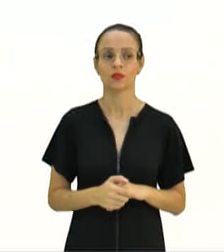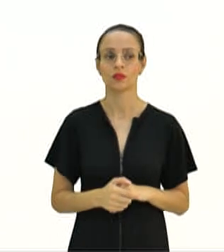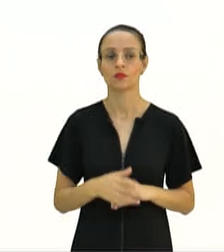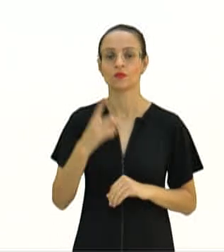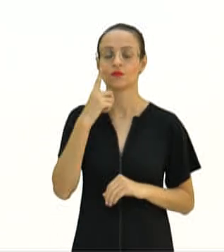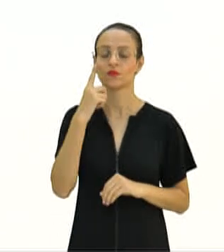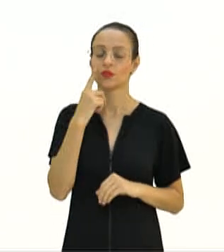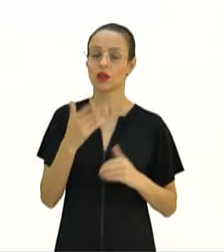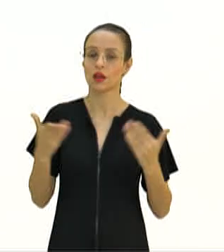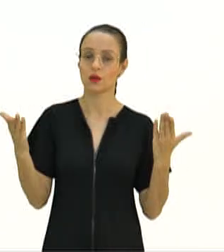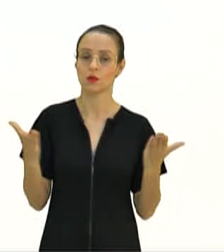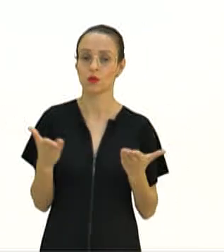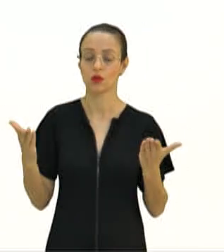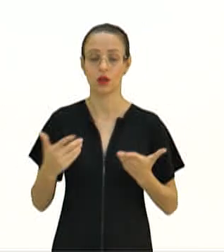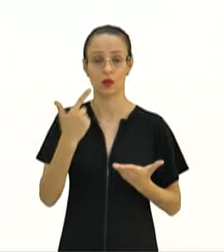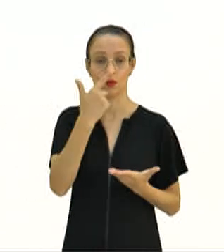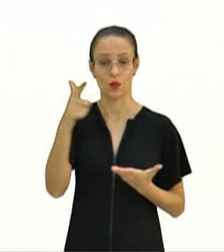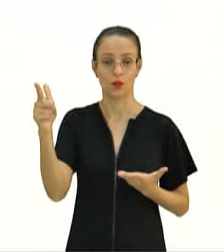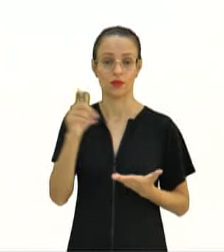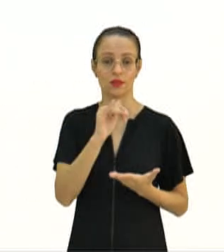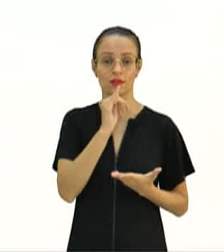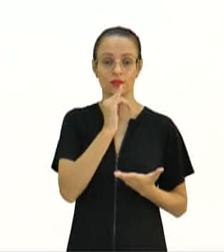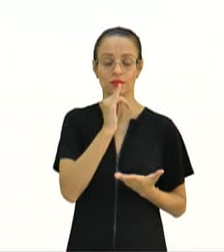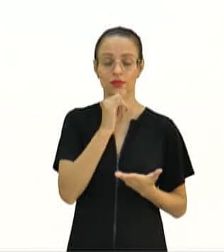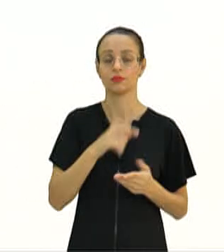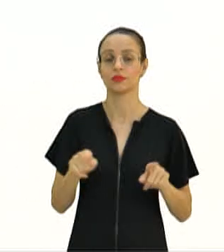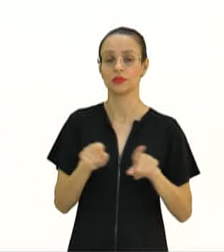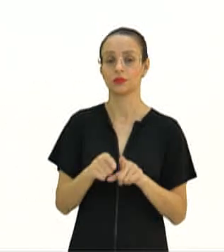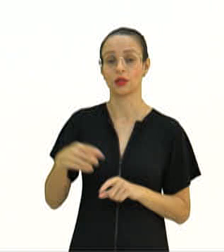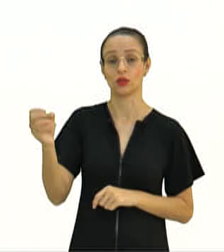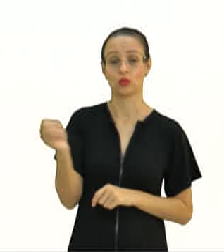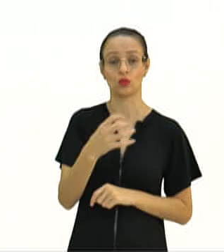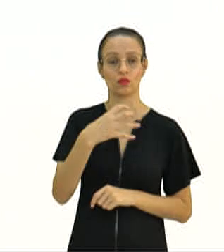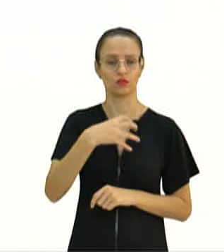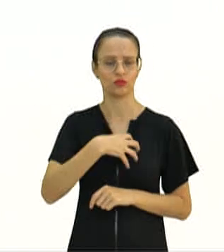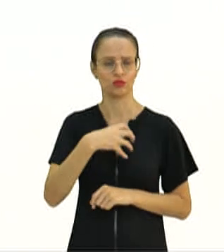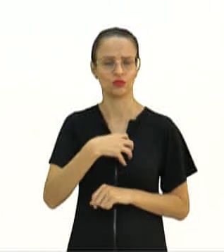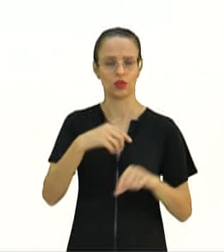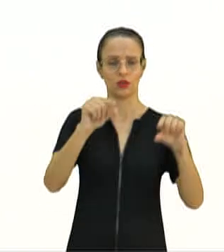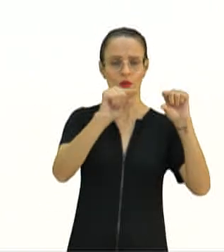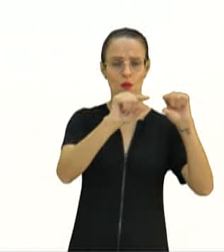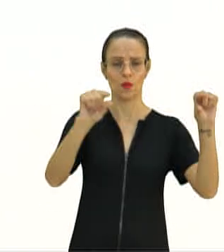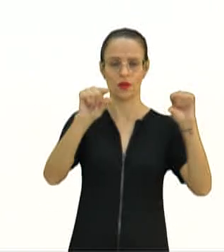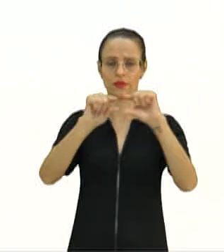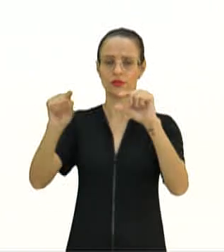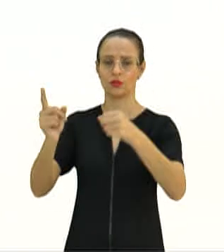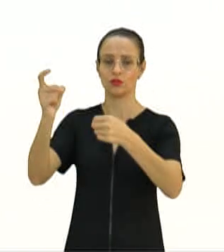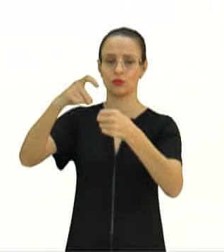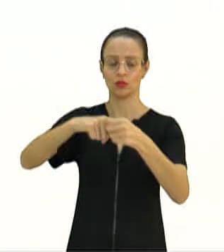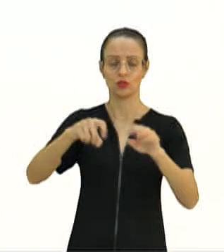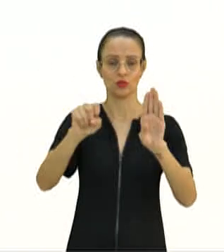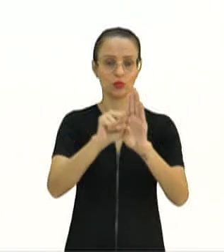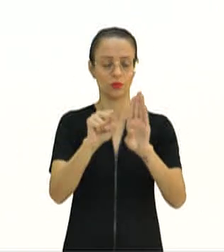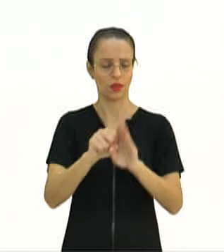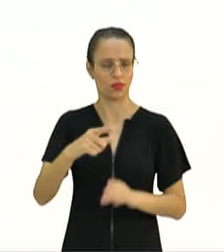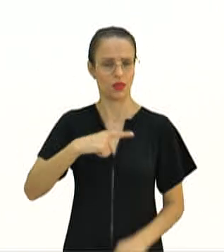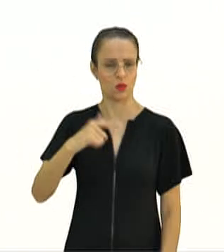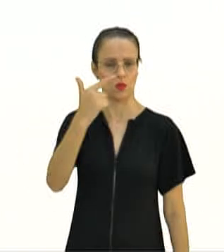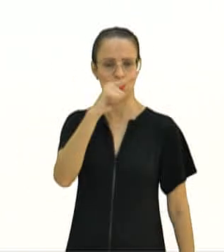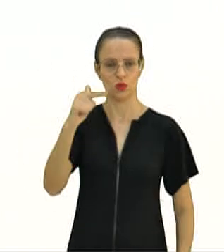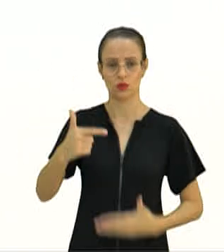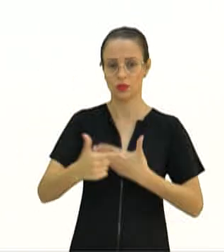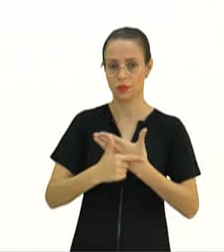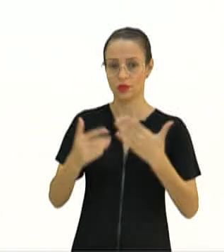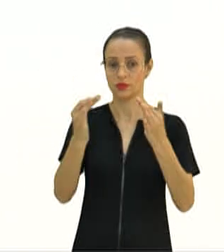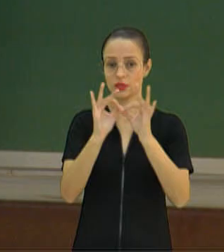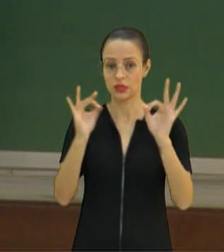Vejamos agora um outro exemplo e um novo tipo de oração subordinada substantiva. Ela tem uma nova função sintática.